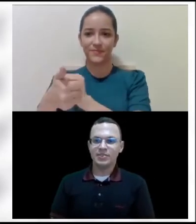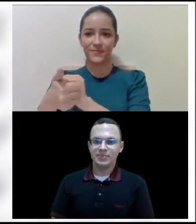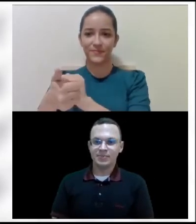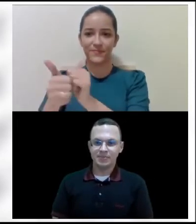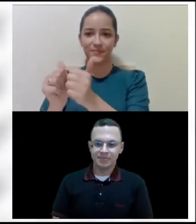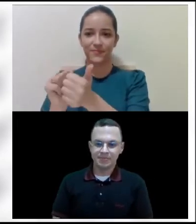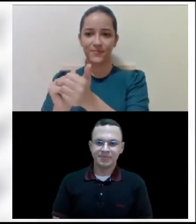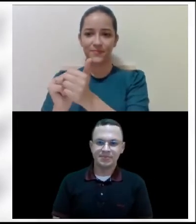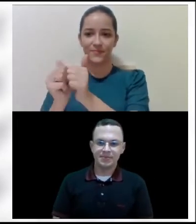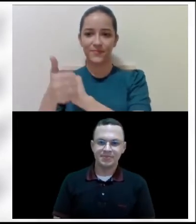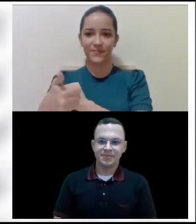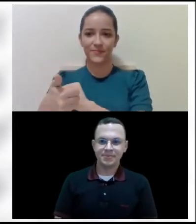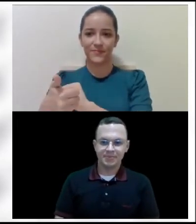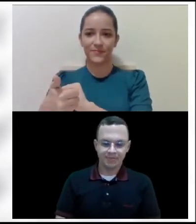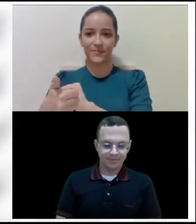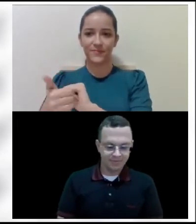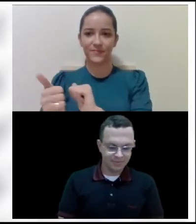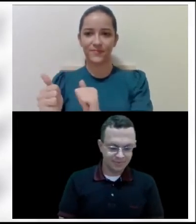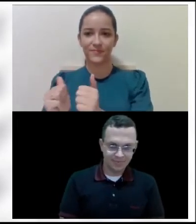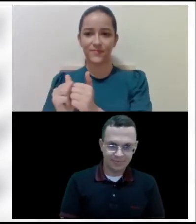Esporte.